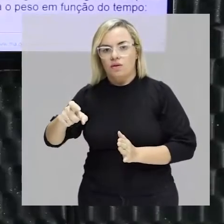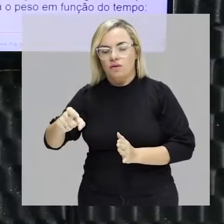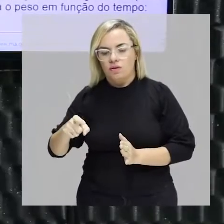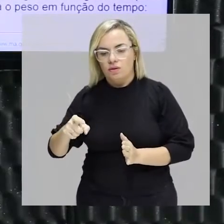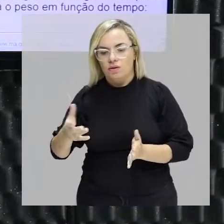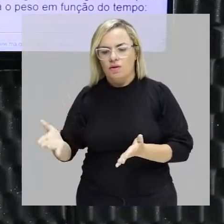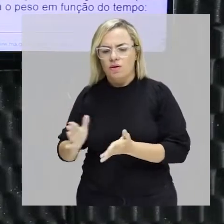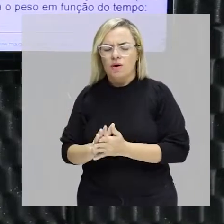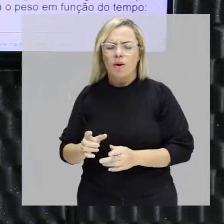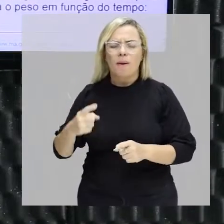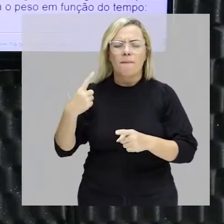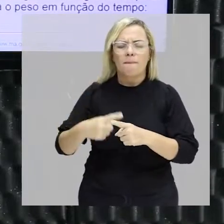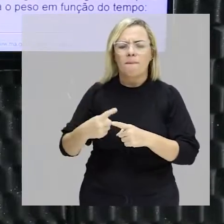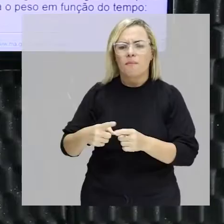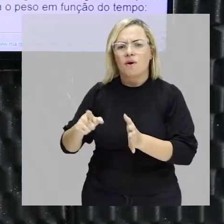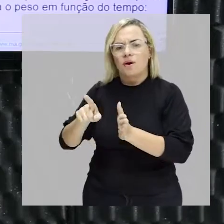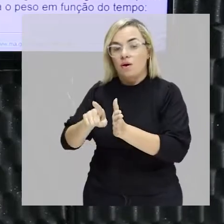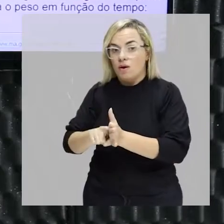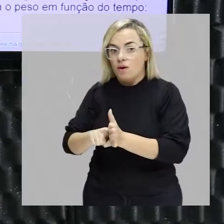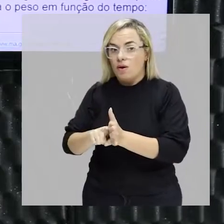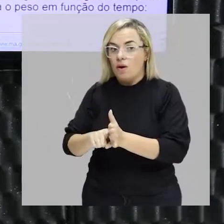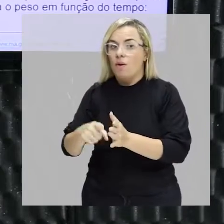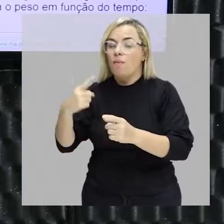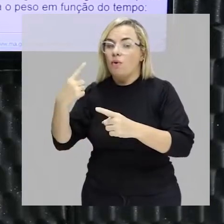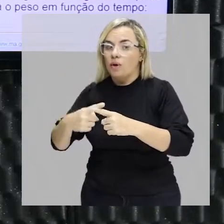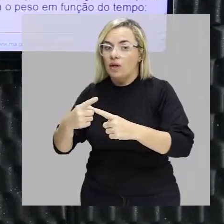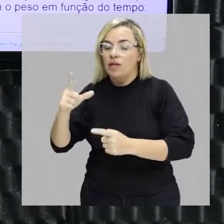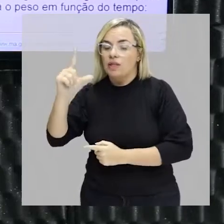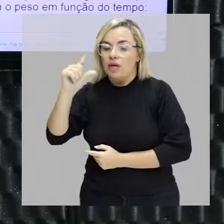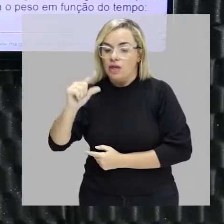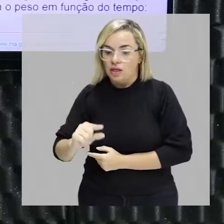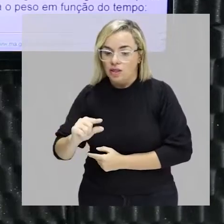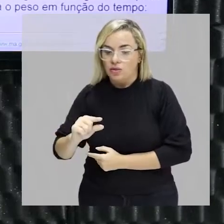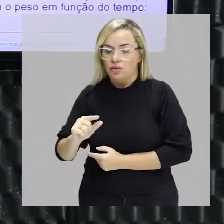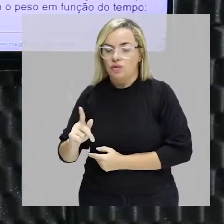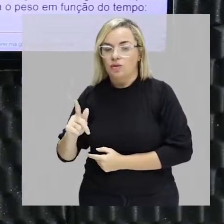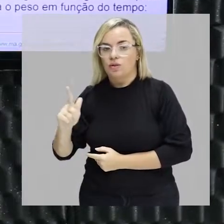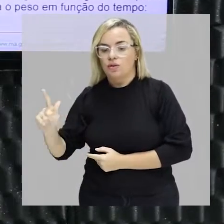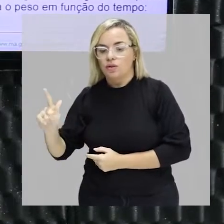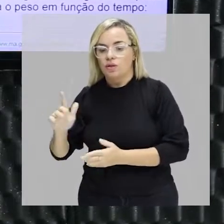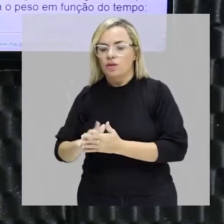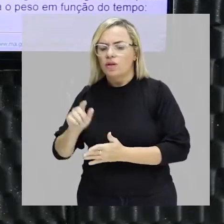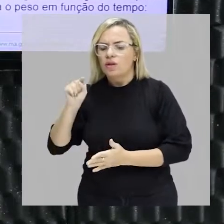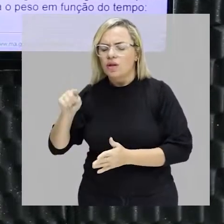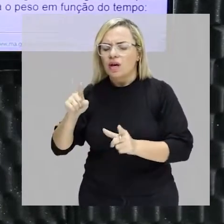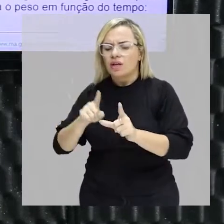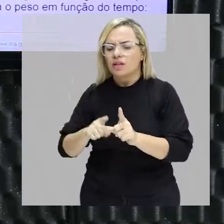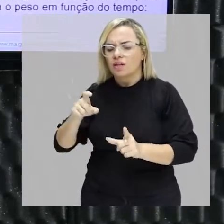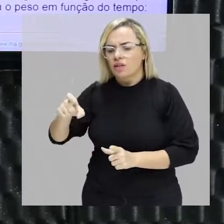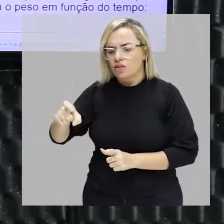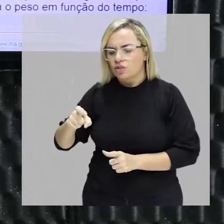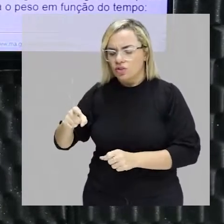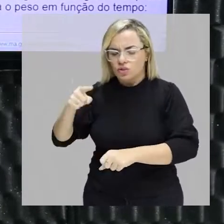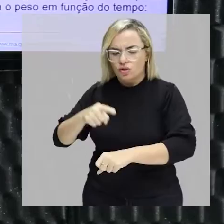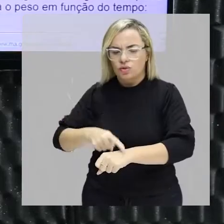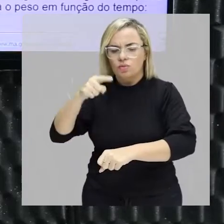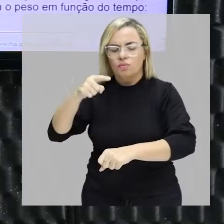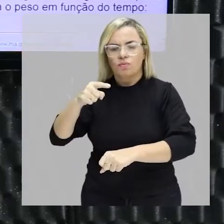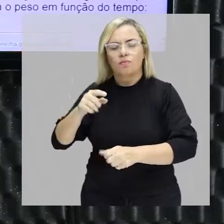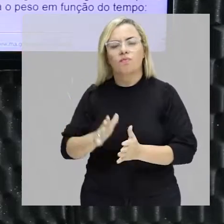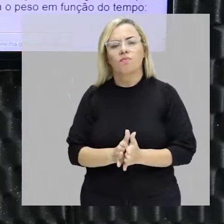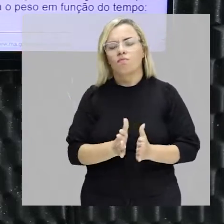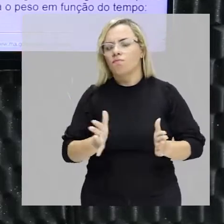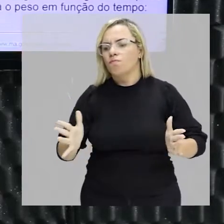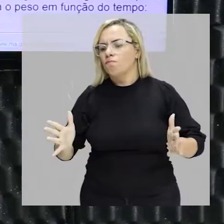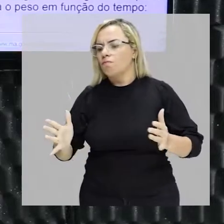x. Menos por quê? Porque ela está reduzindo de peso. E esse x vai ser o quê? O tempo, tá? Justamente